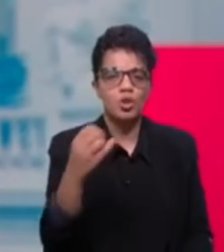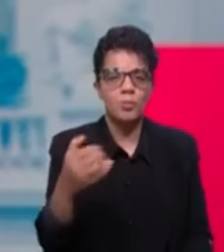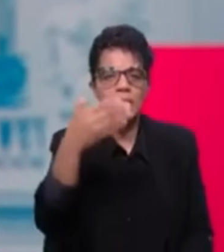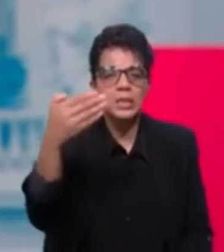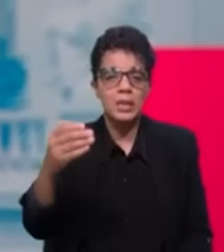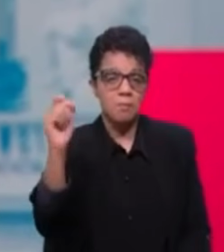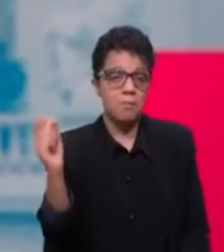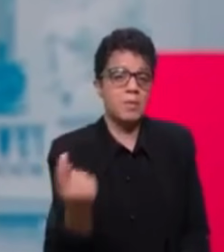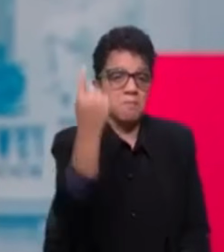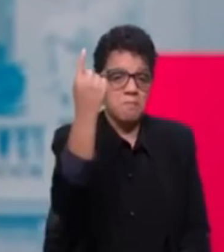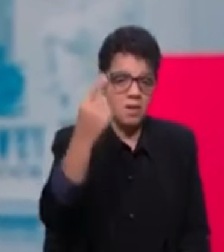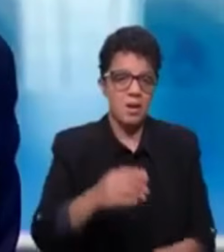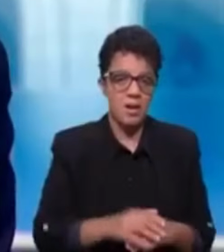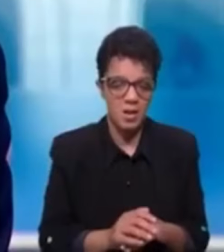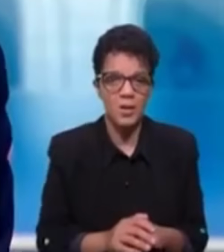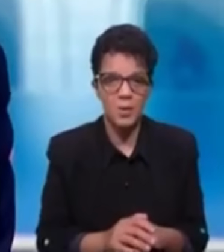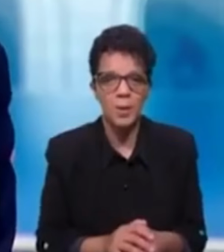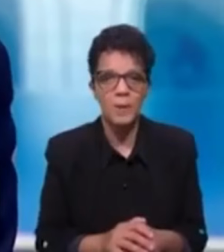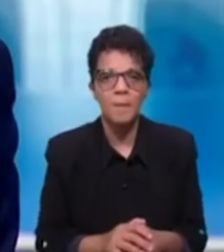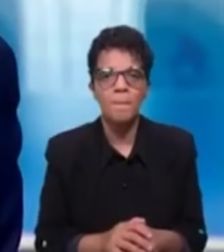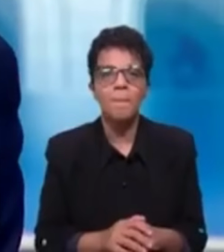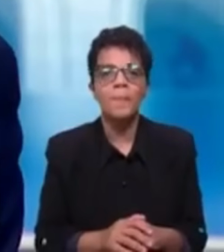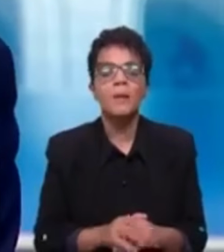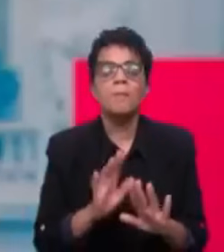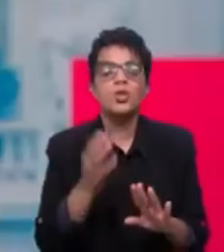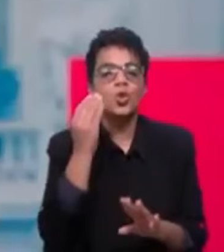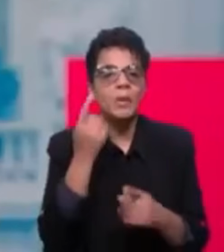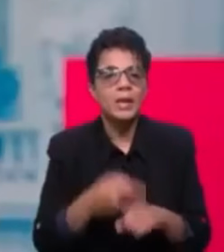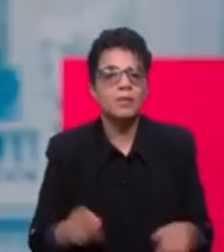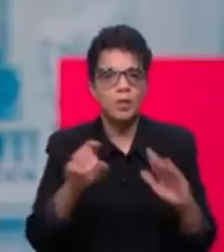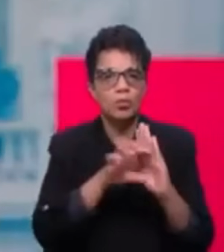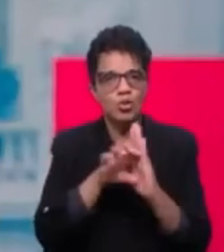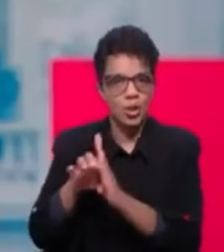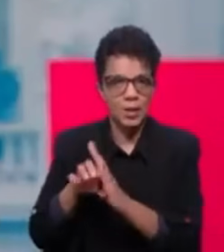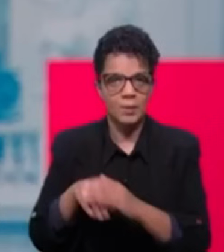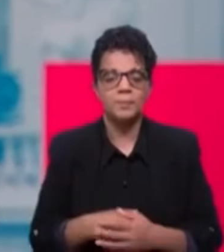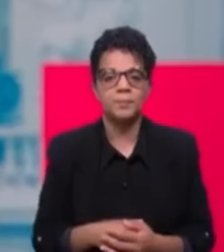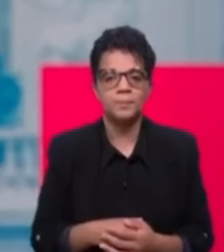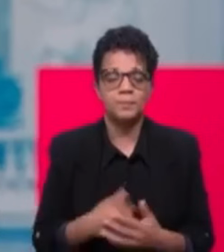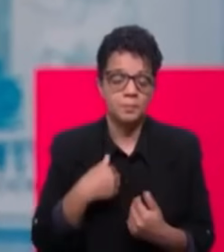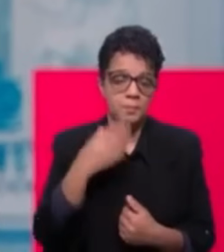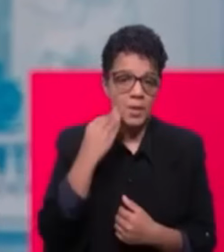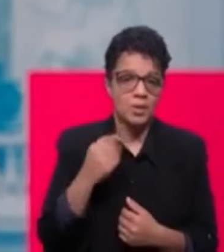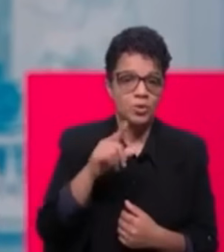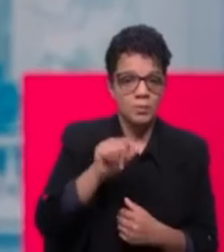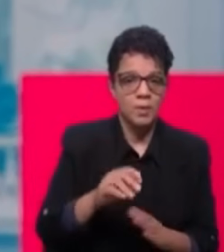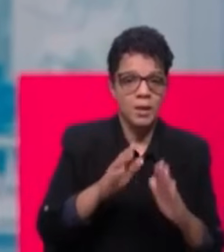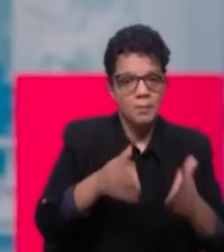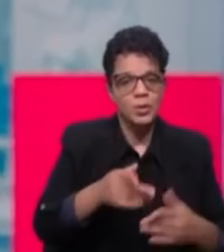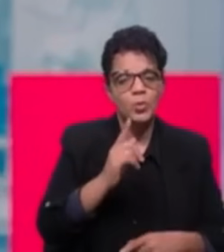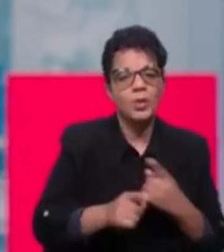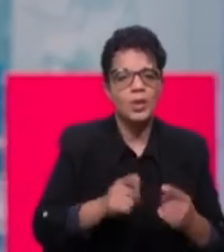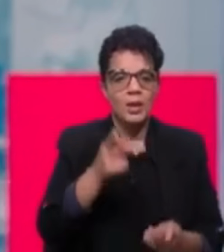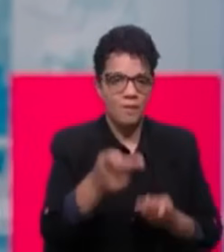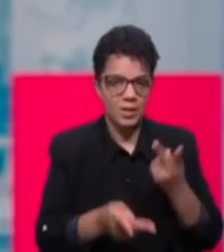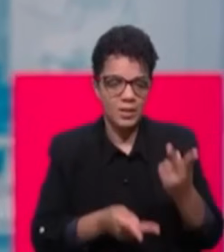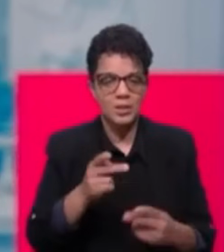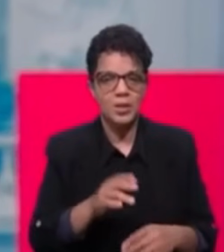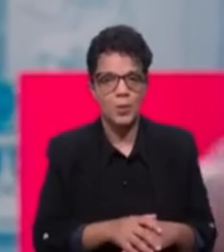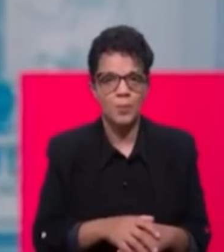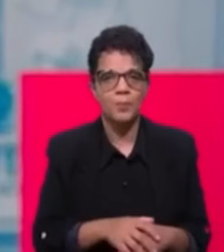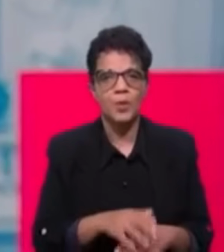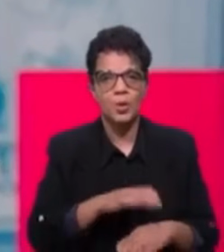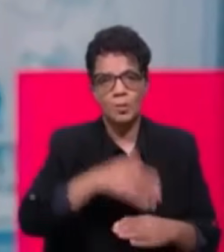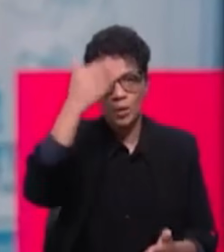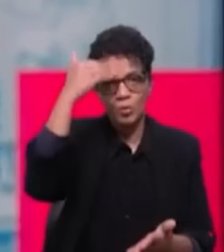primeiro do primeiro impulso legislativo que hou que houve nesse nesse domínio e eu acho que é também preciso fazer uma avaliação daquilo que é